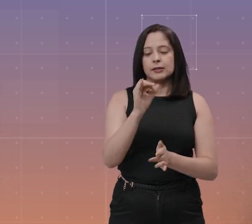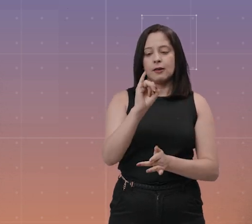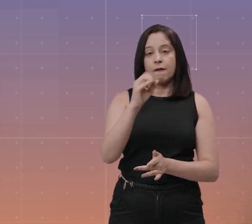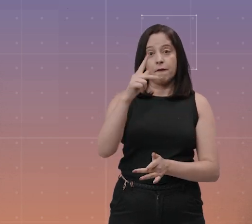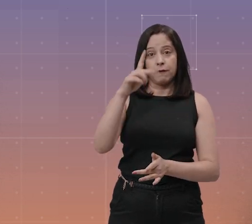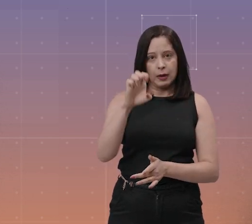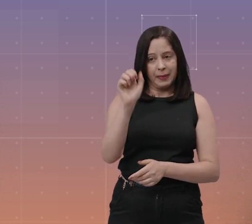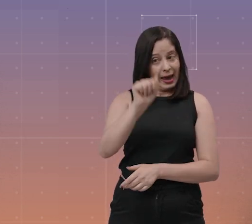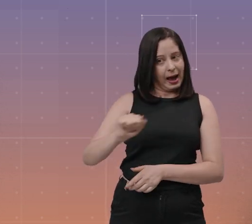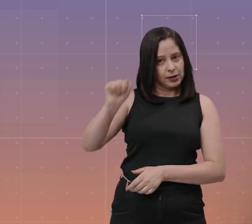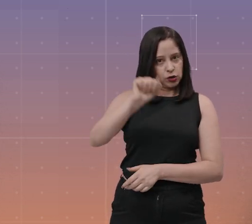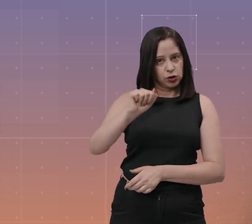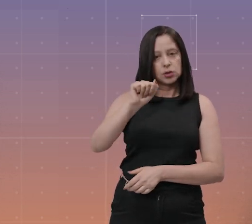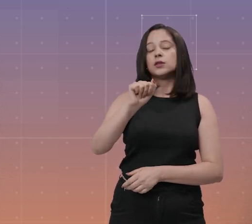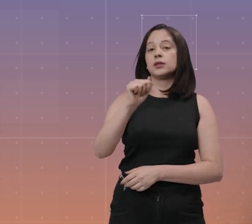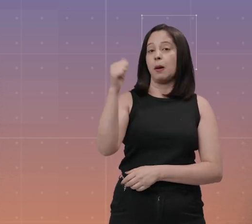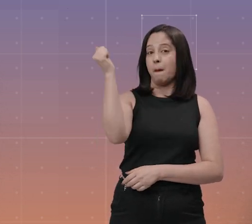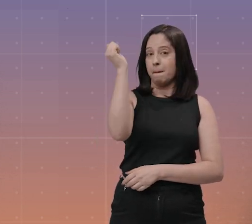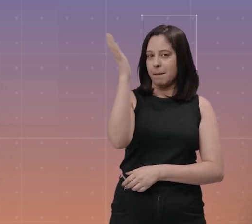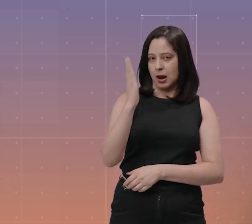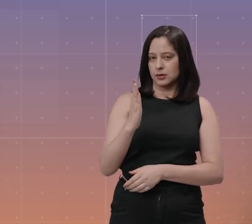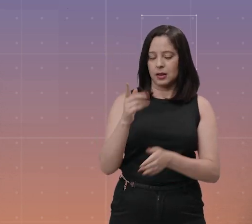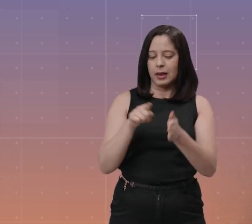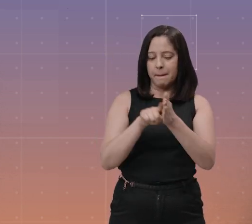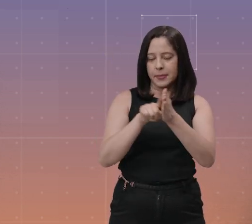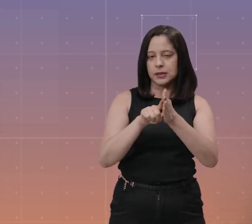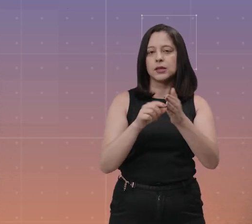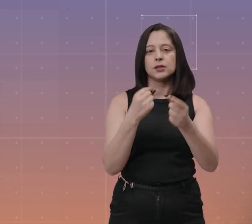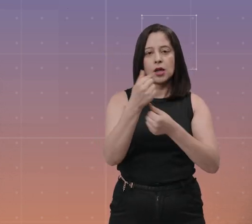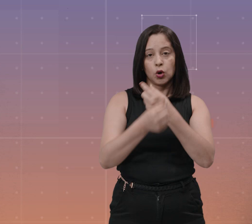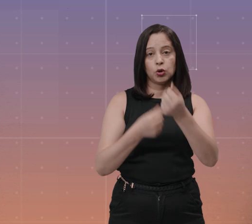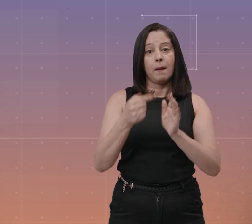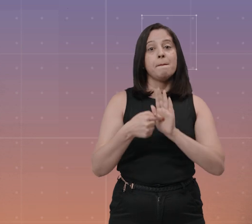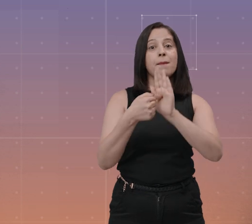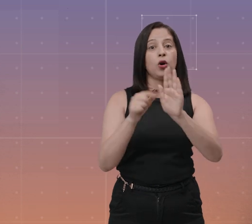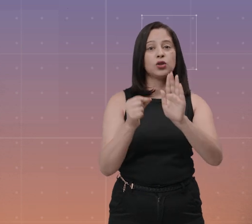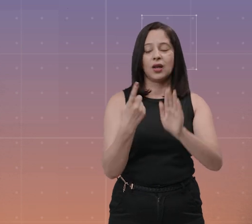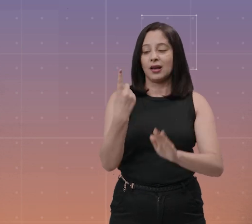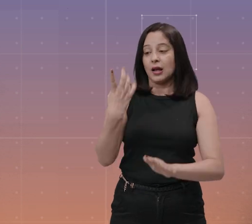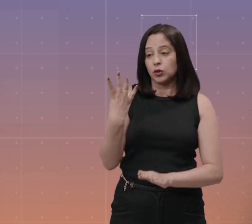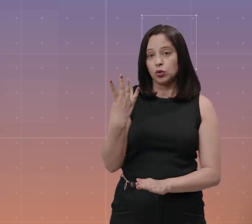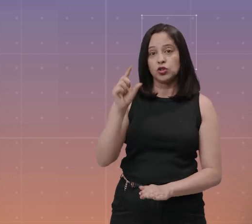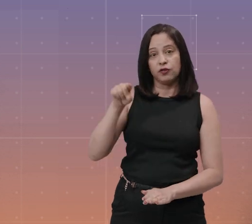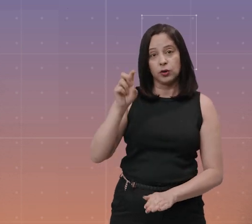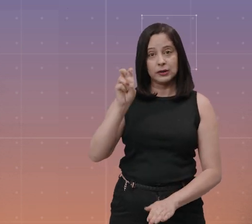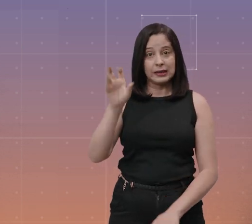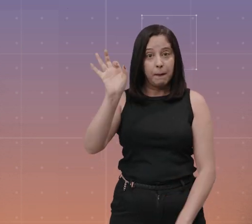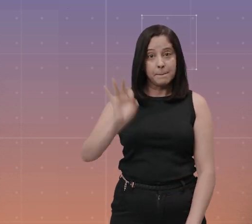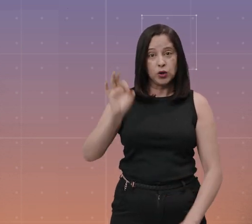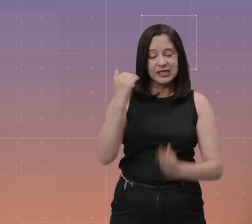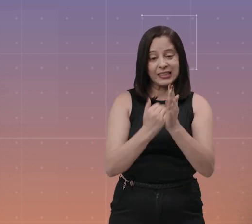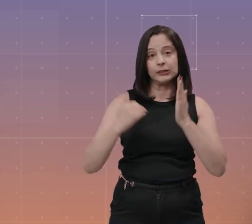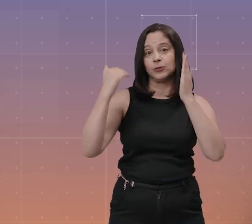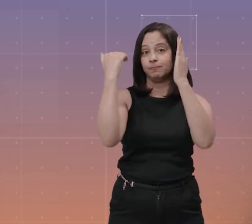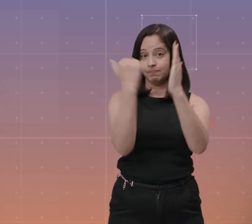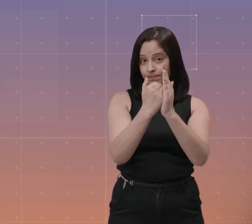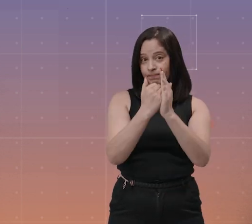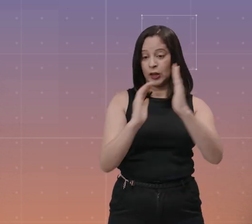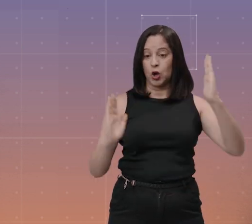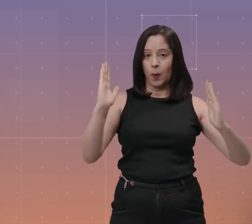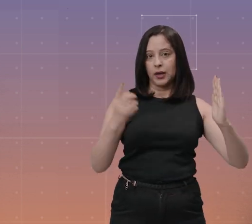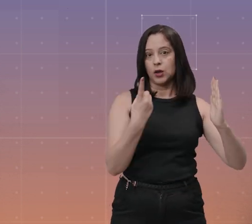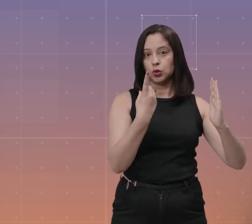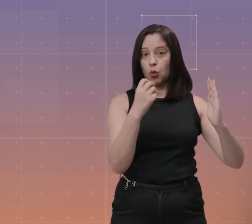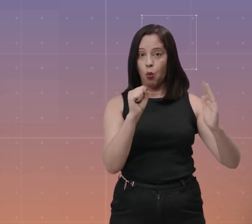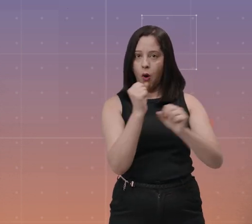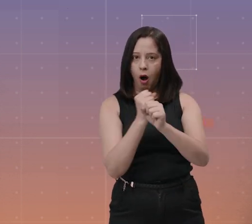pela FIPE, a Fundação de Institutos de Pesquisas Econômicas, apontou aumento de 14,5% no